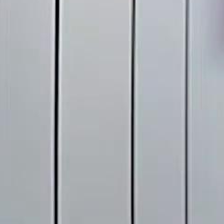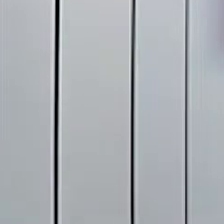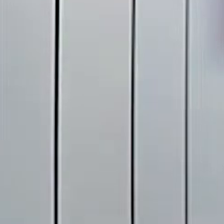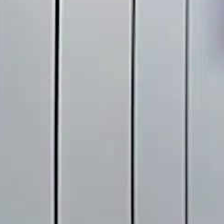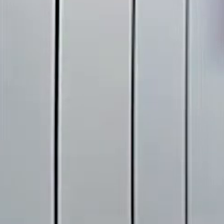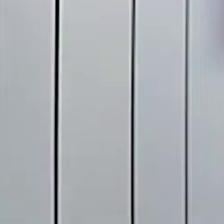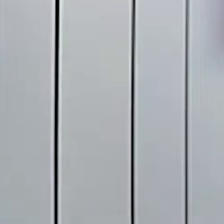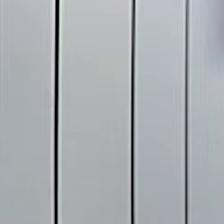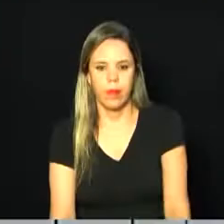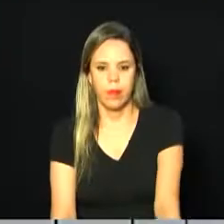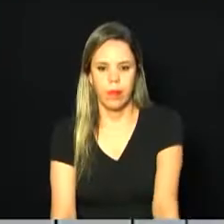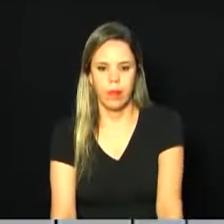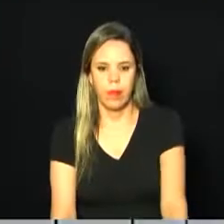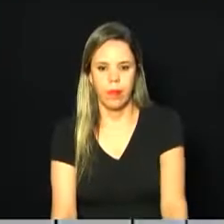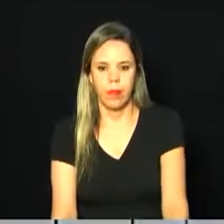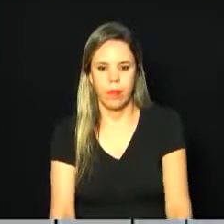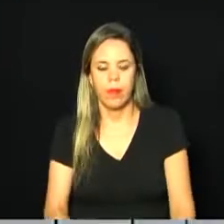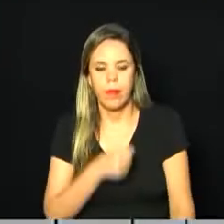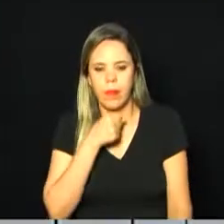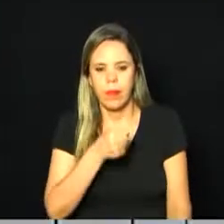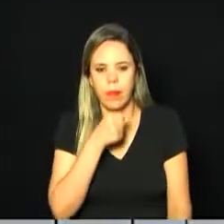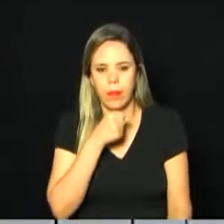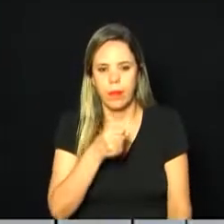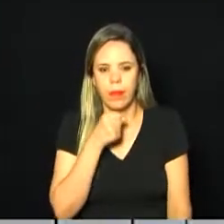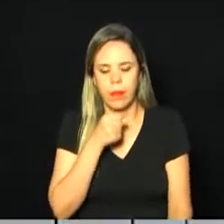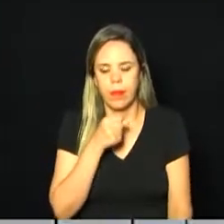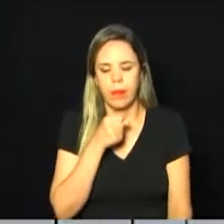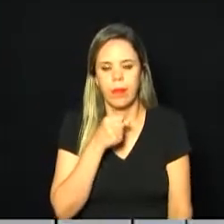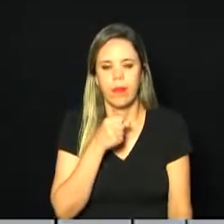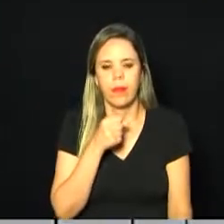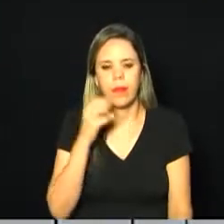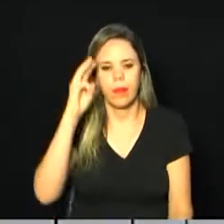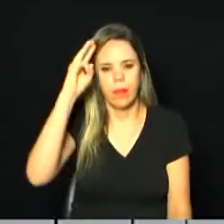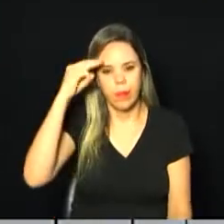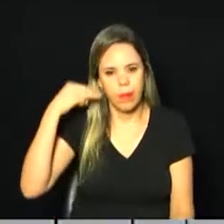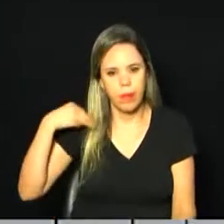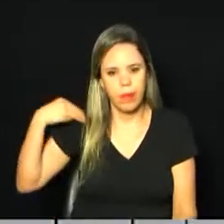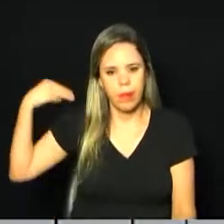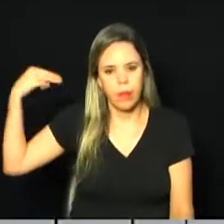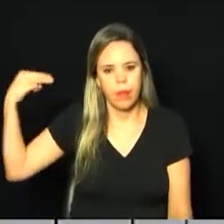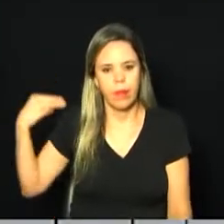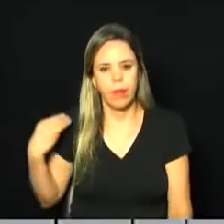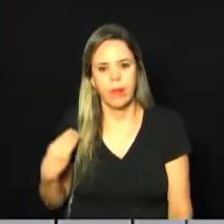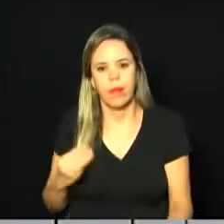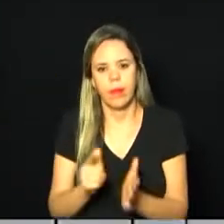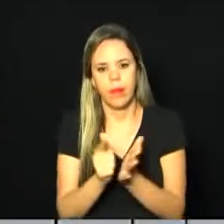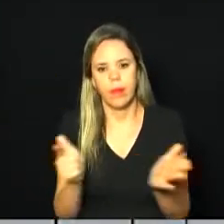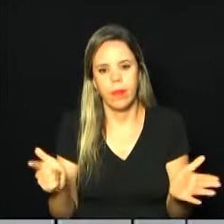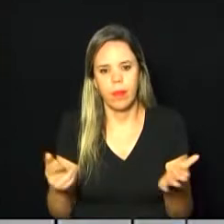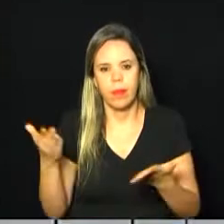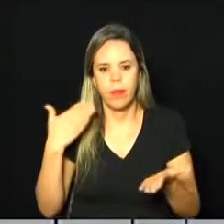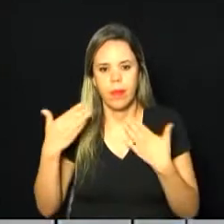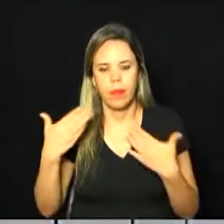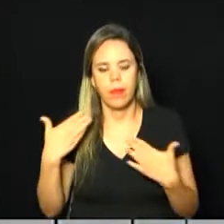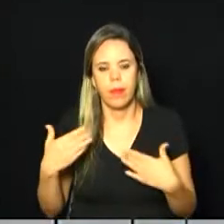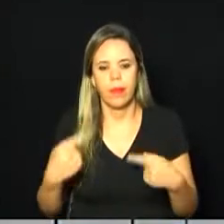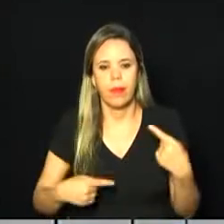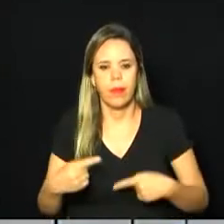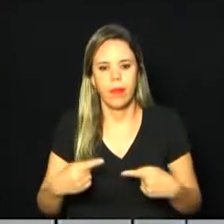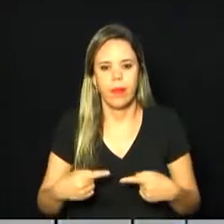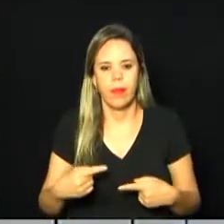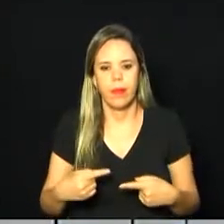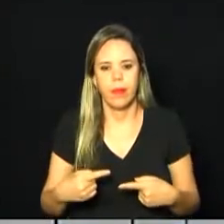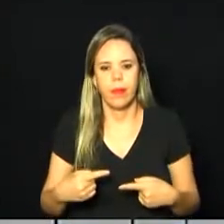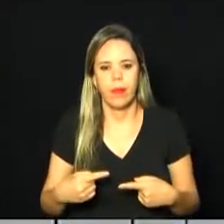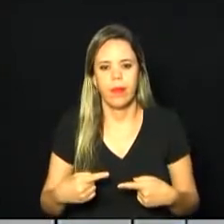eu já vou acionar Nossa repórter a mãe de Ana Meira porque hoje lá na redação estava uma discussão viu se a